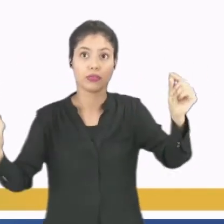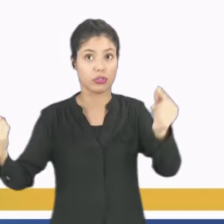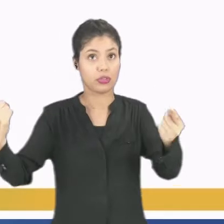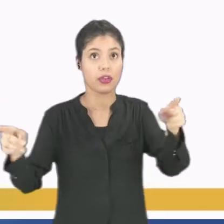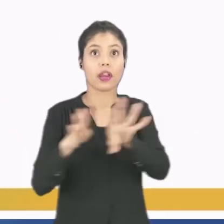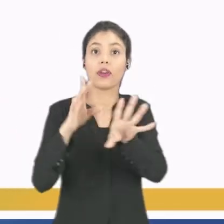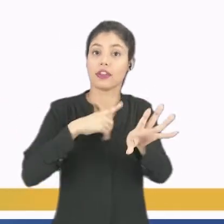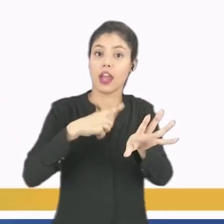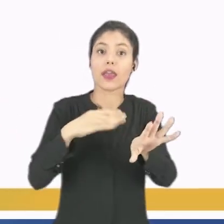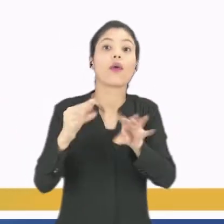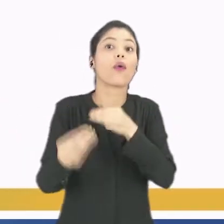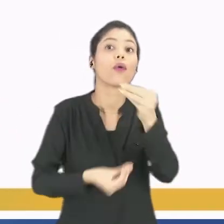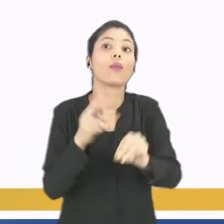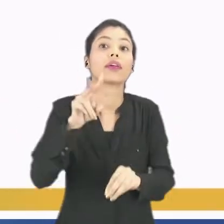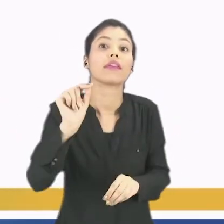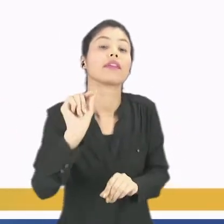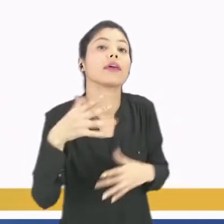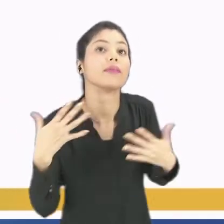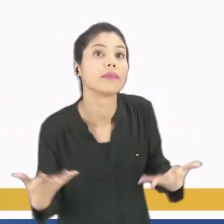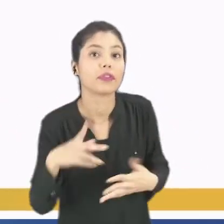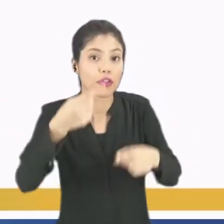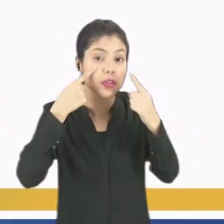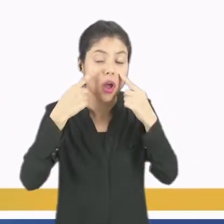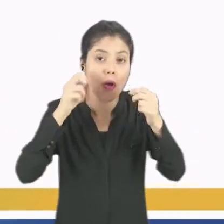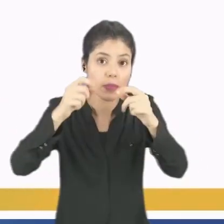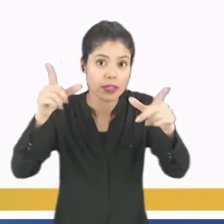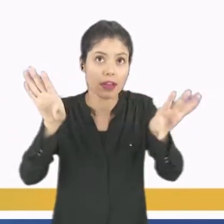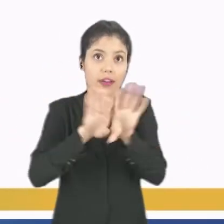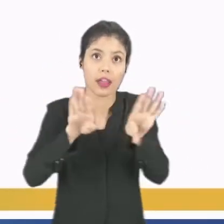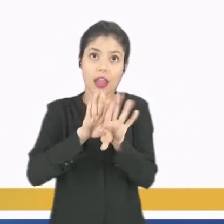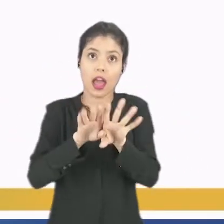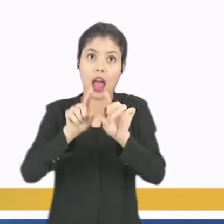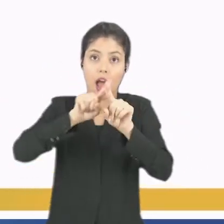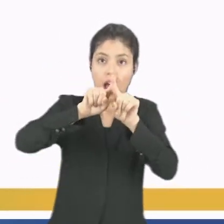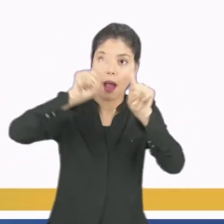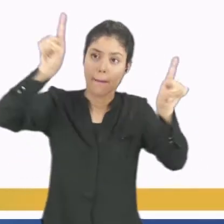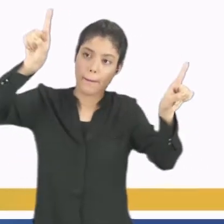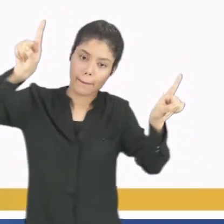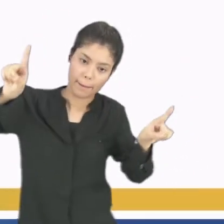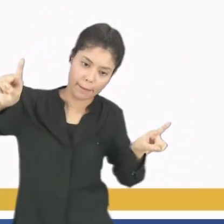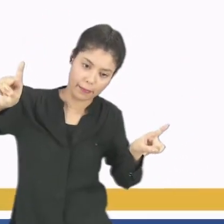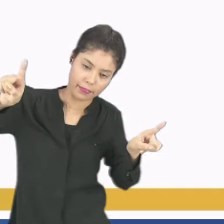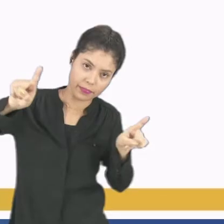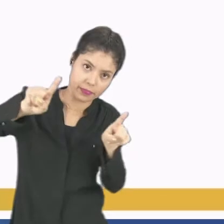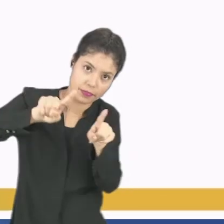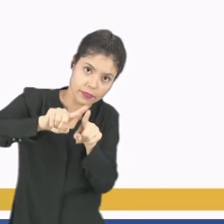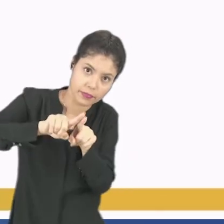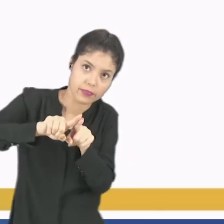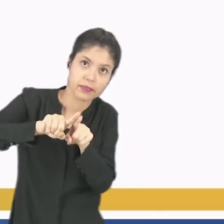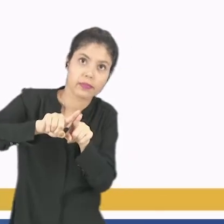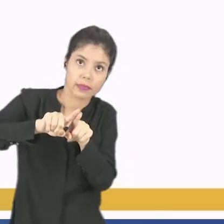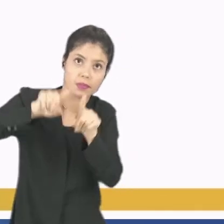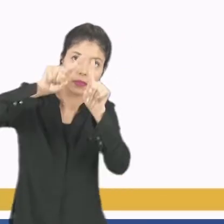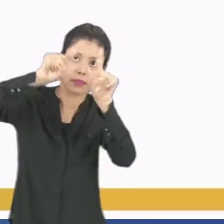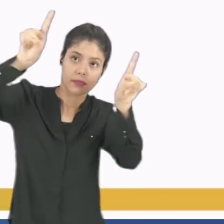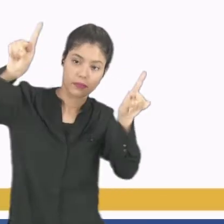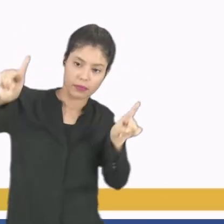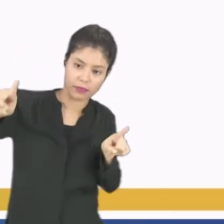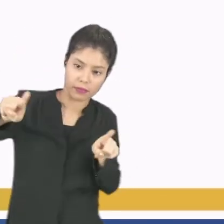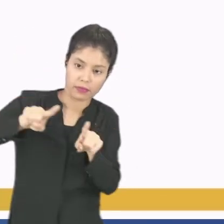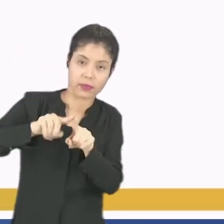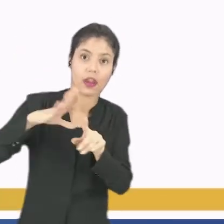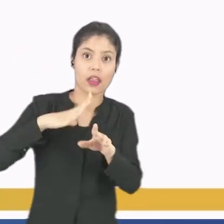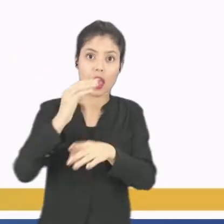distância eu tenho. Como é que vai ficar aqui? Se você observar, eu tenho um triângulo retângulo, ó. Então, isso aqui, ó, é um triângulo retângulo e